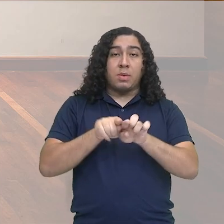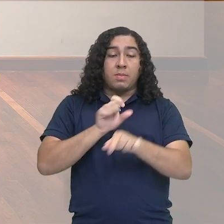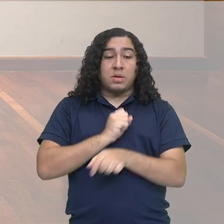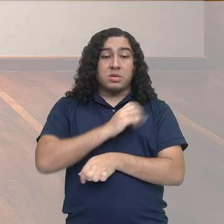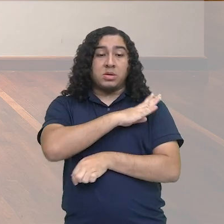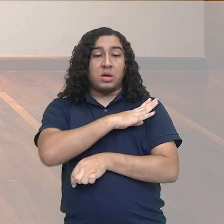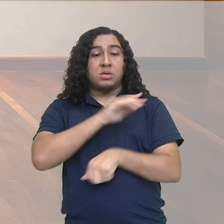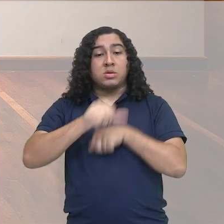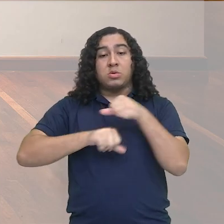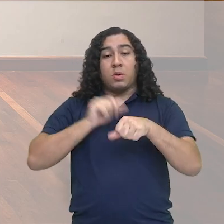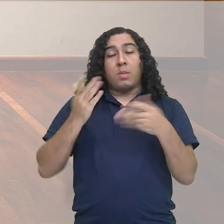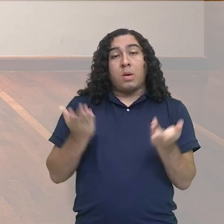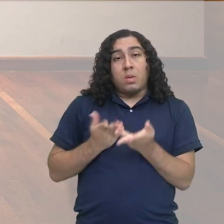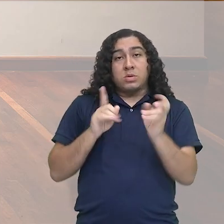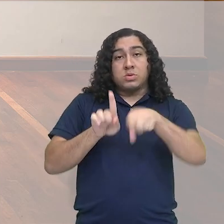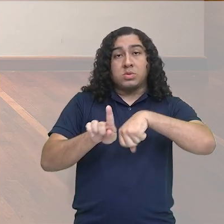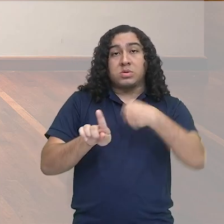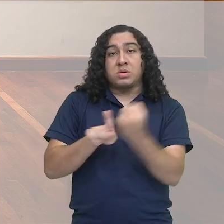científica, né? Isto